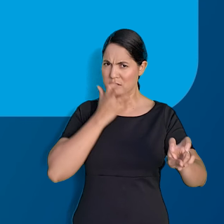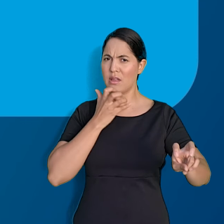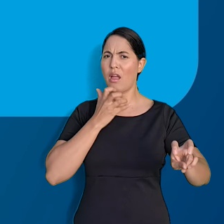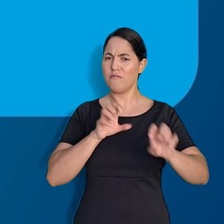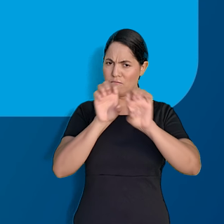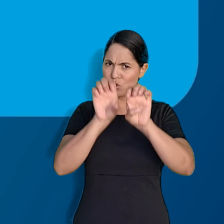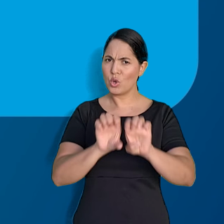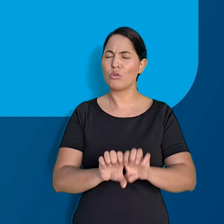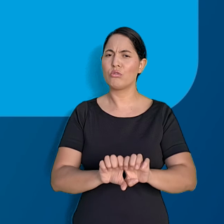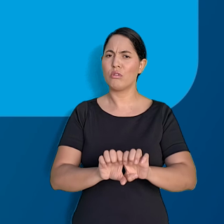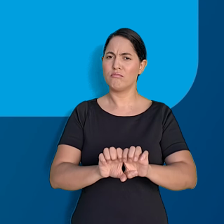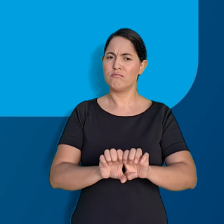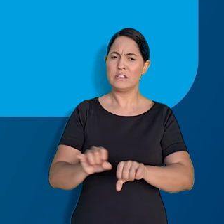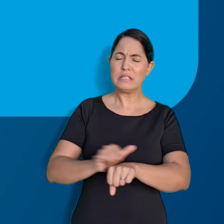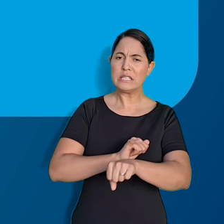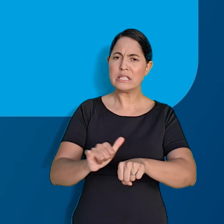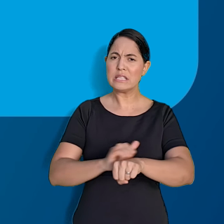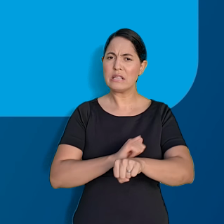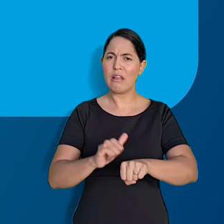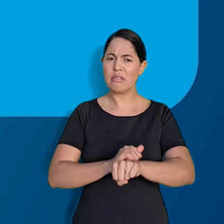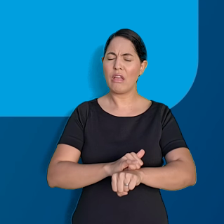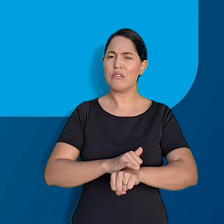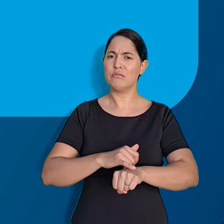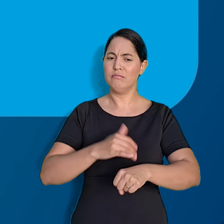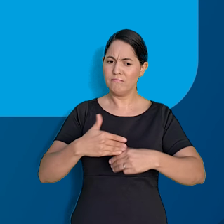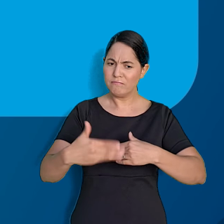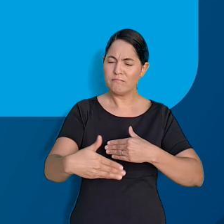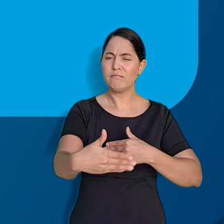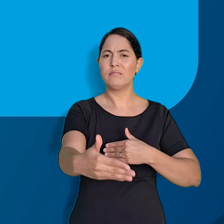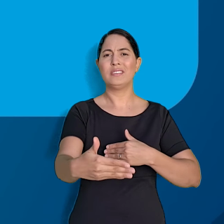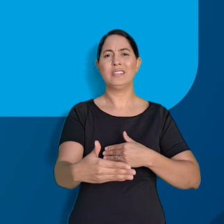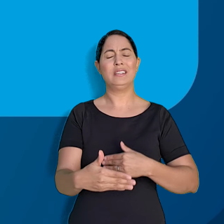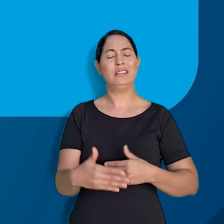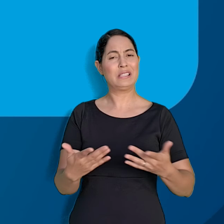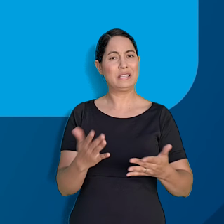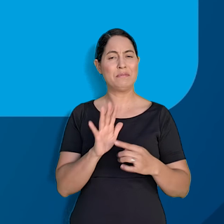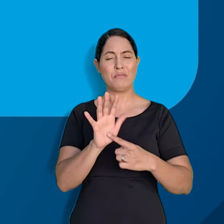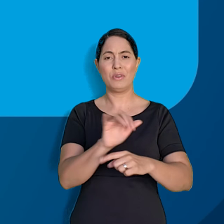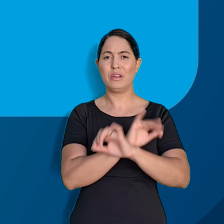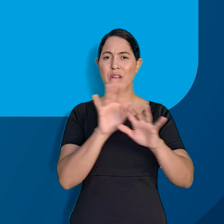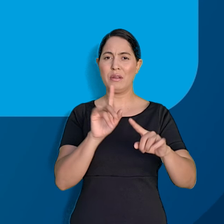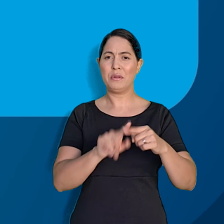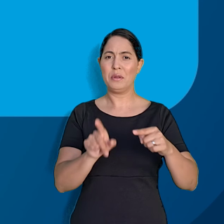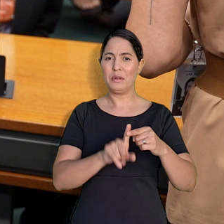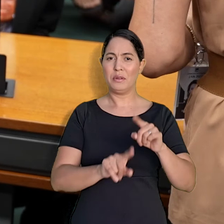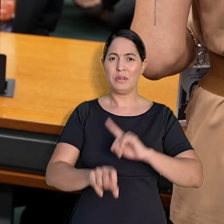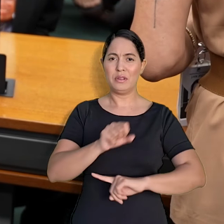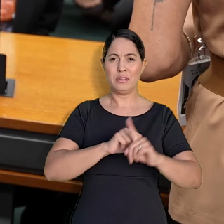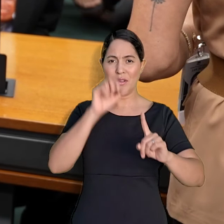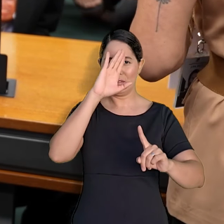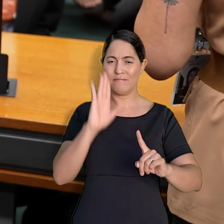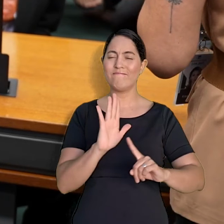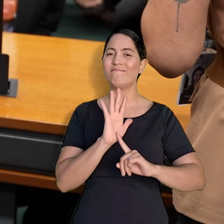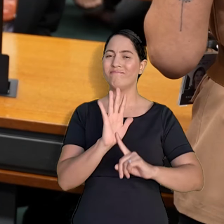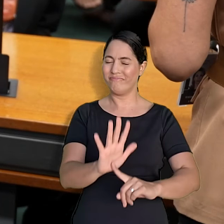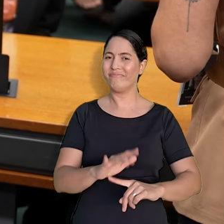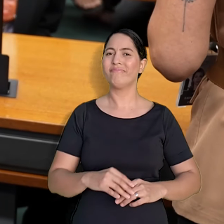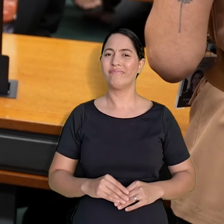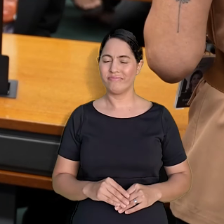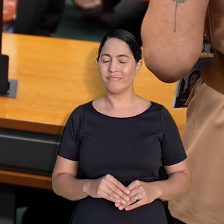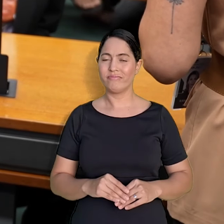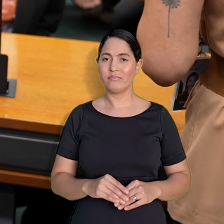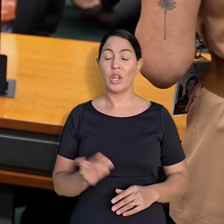e estruturante, com soluções duradouras para um problema que reflete a grande desigualdade social do Brasil. Nós estamos aqui na